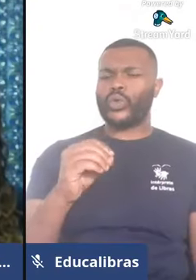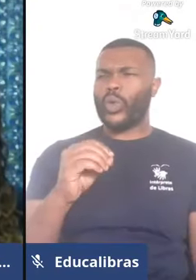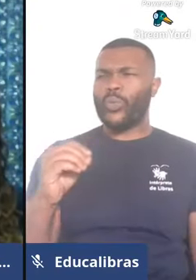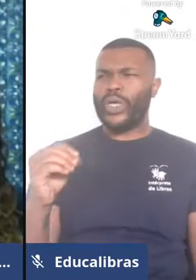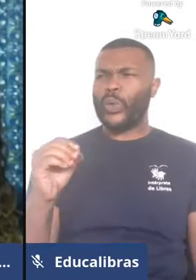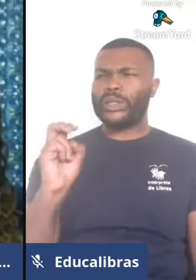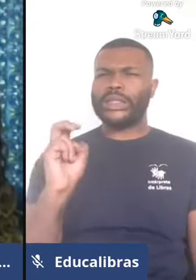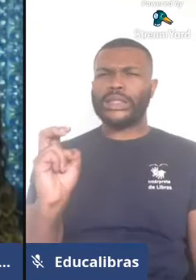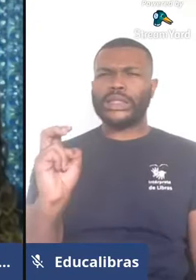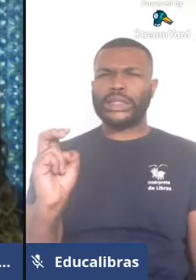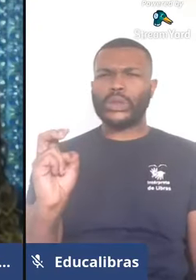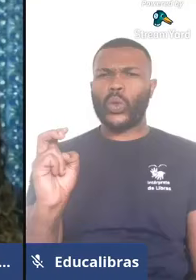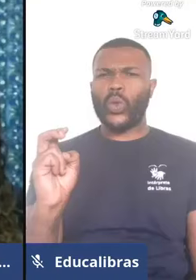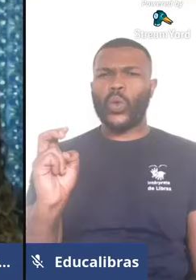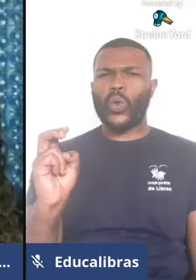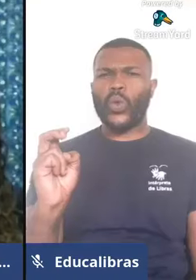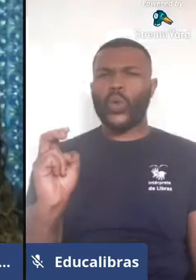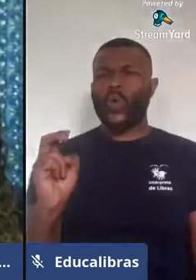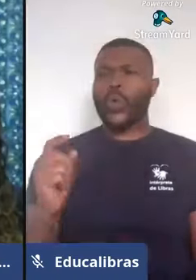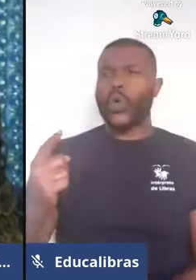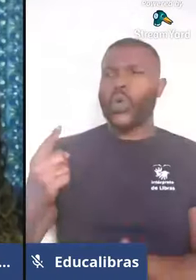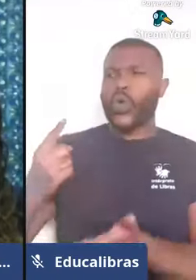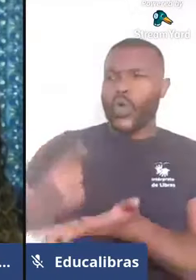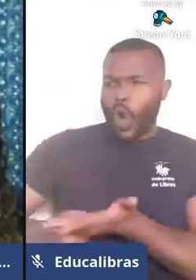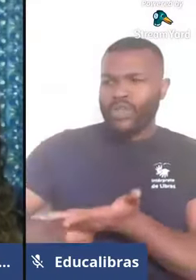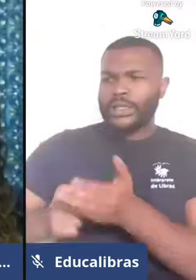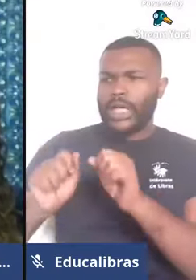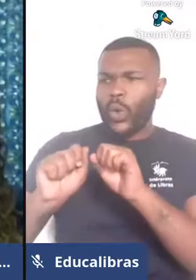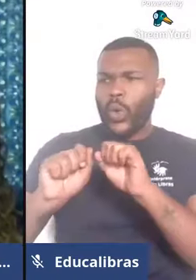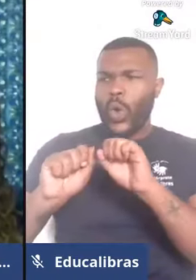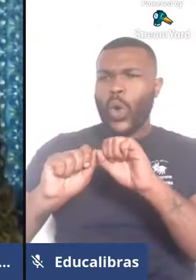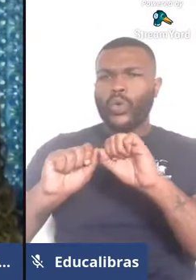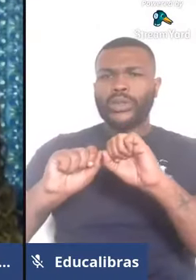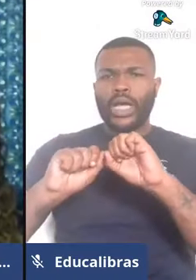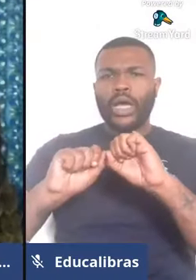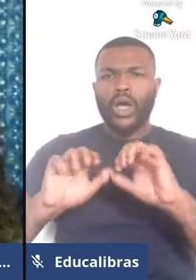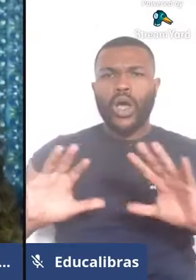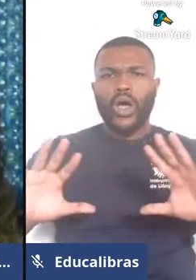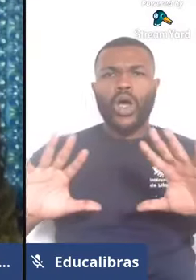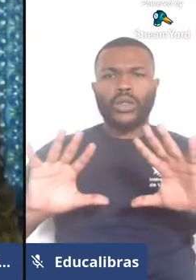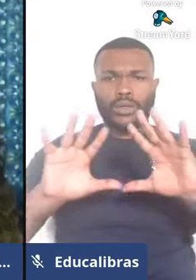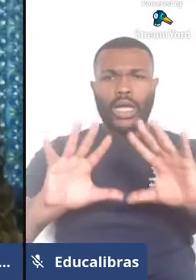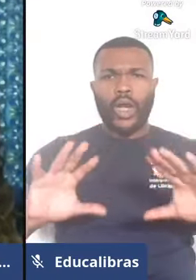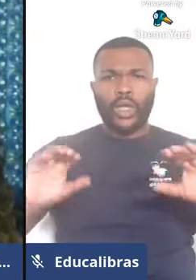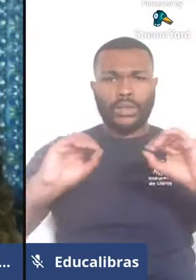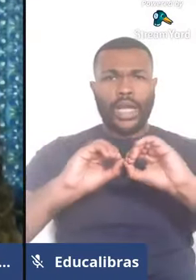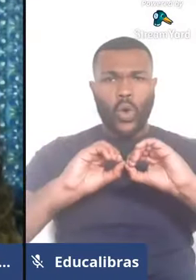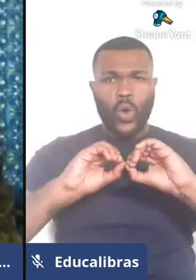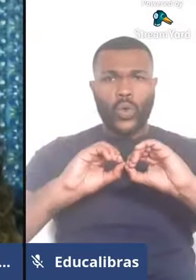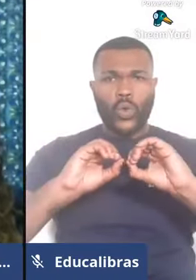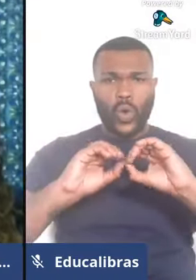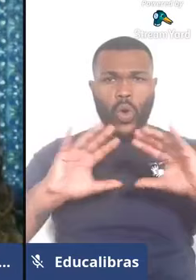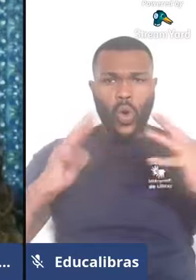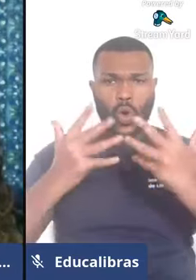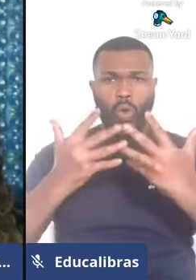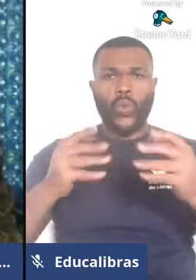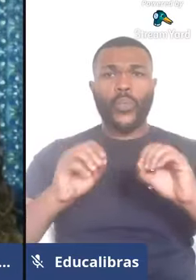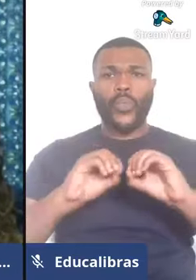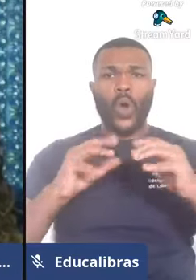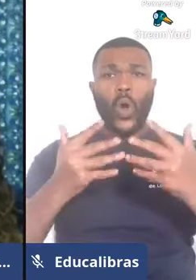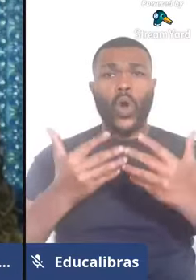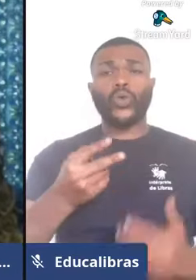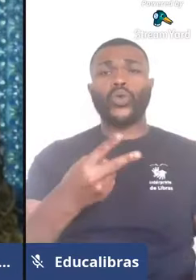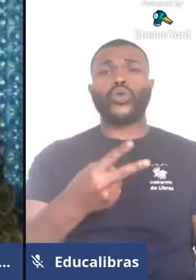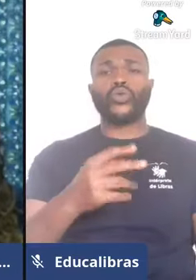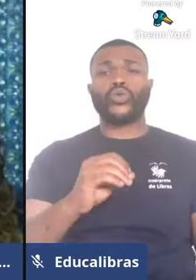2005, a convenção foi em 2006, mas as questões já estavam sendo discutidas, porque antes da convenção você tem todo